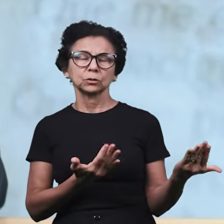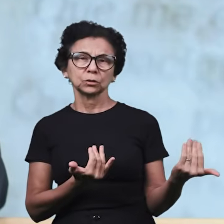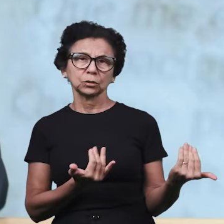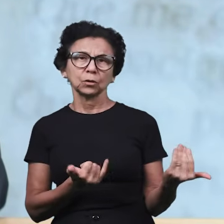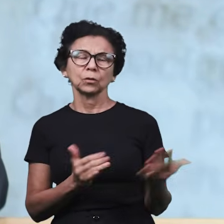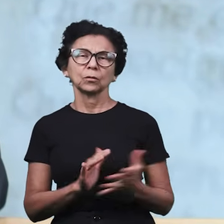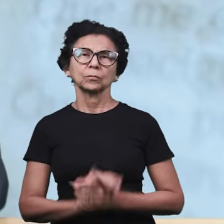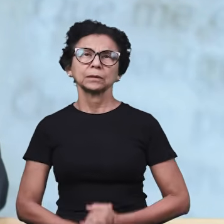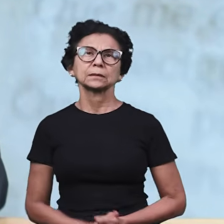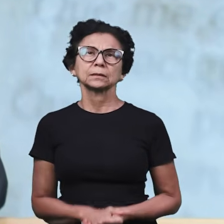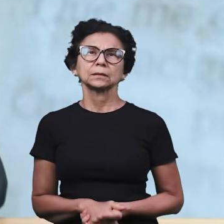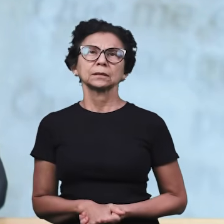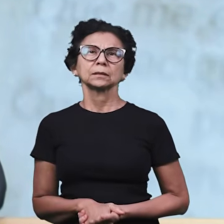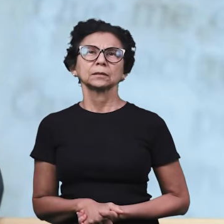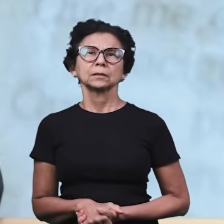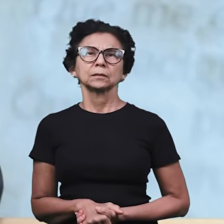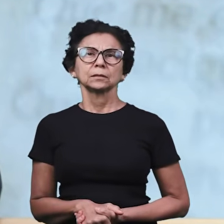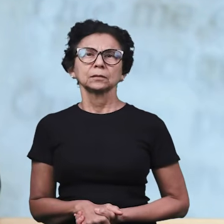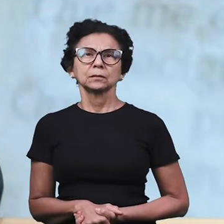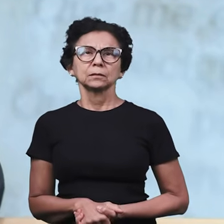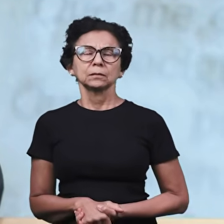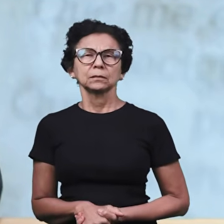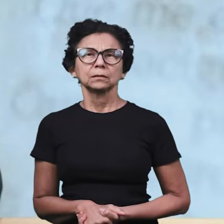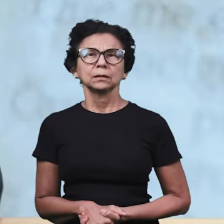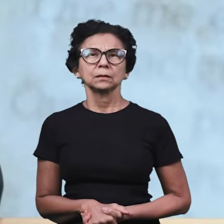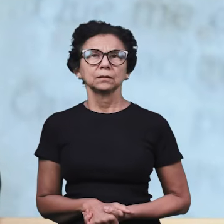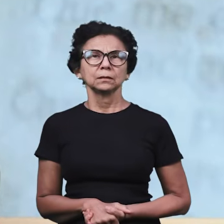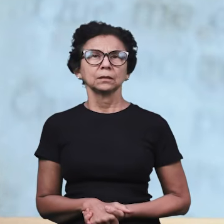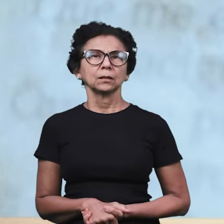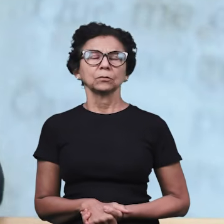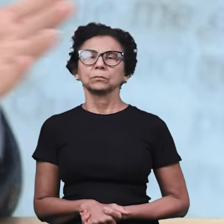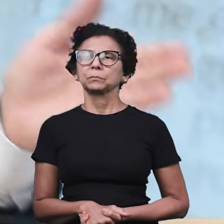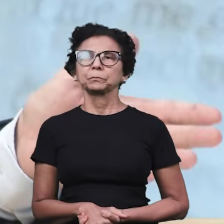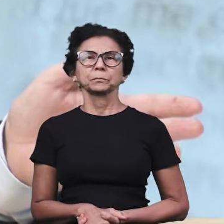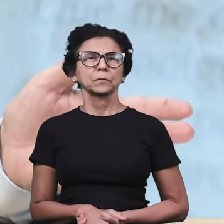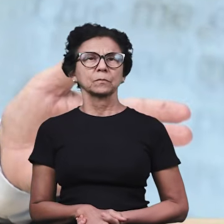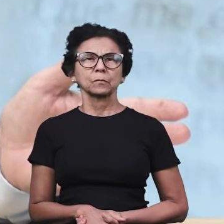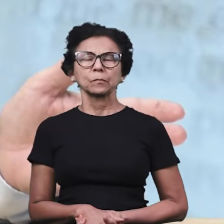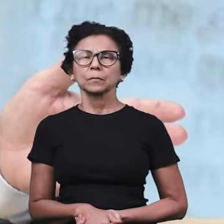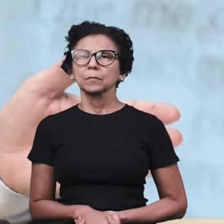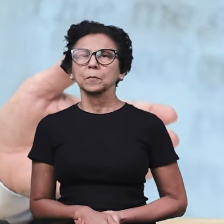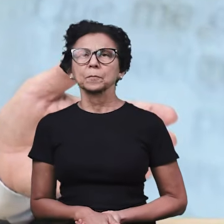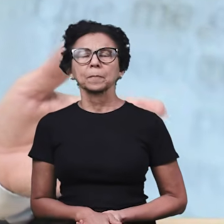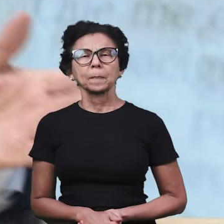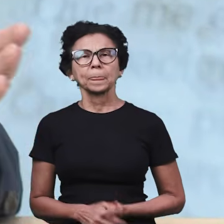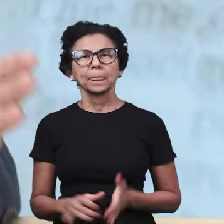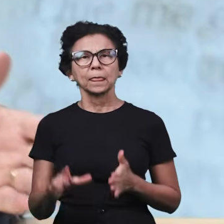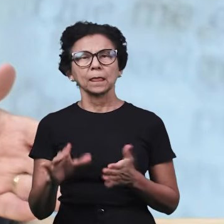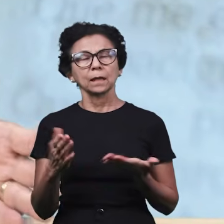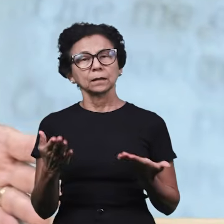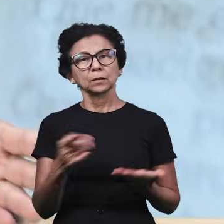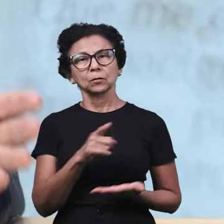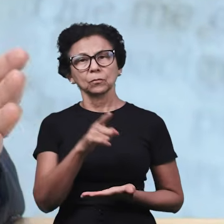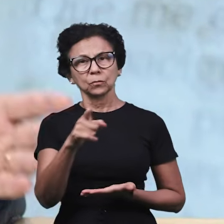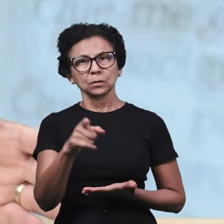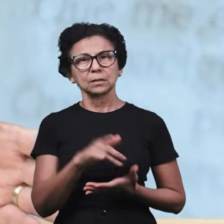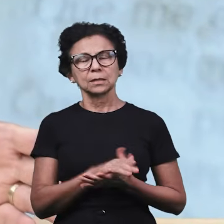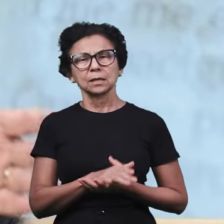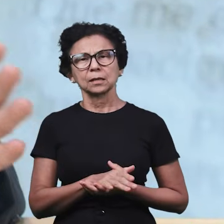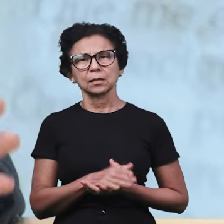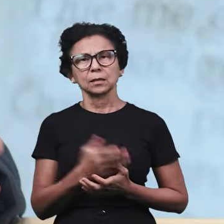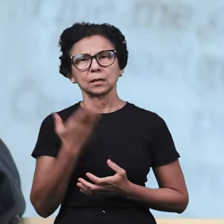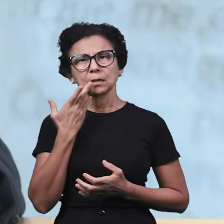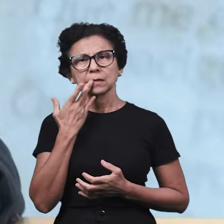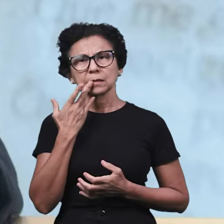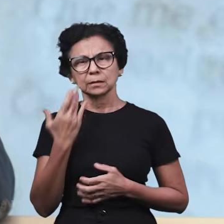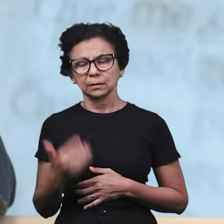etárias onde as pessoas estão descobrindo as diversas opiniões. Antes de você ser adolescente, você é um intermediário, você é um